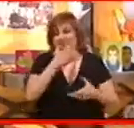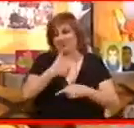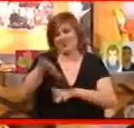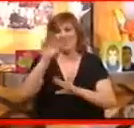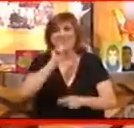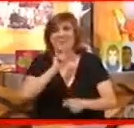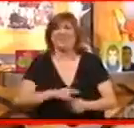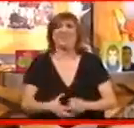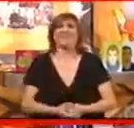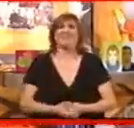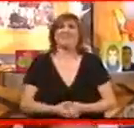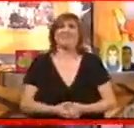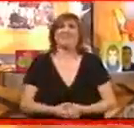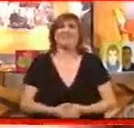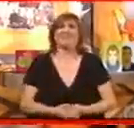vida. Boa a vossa vida.